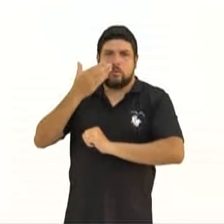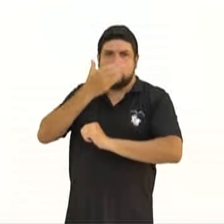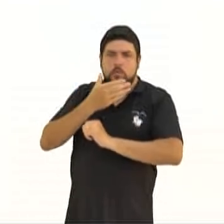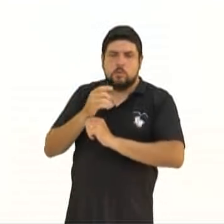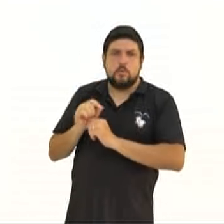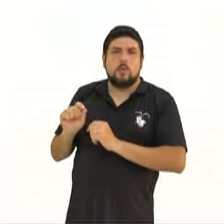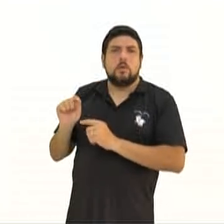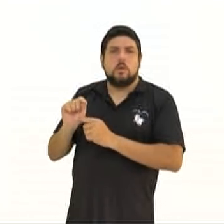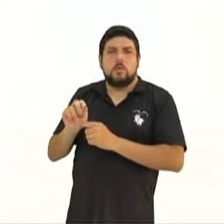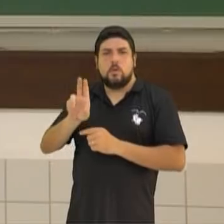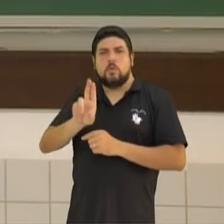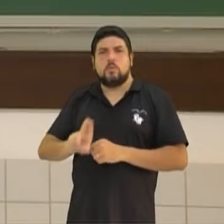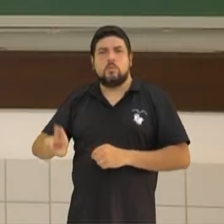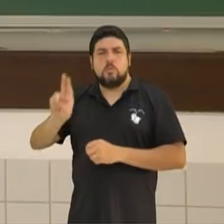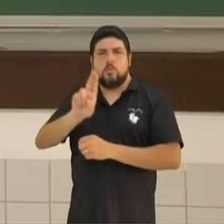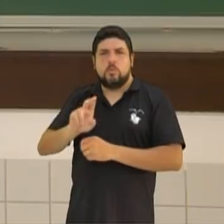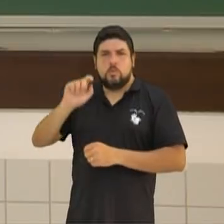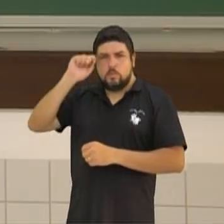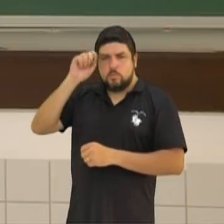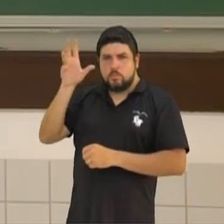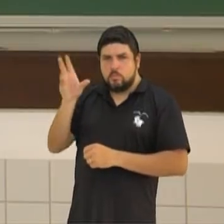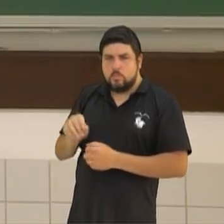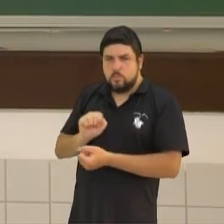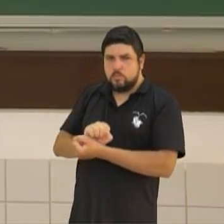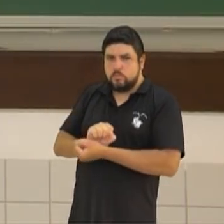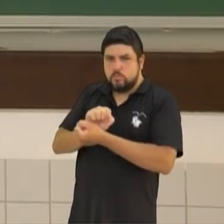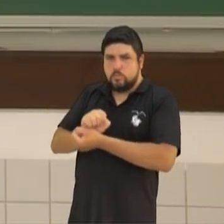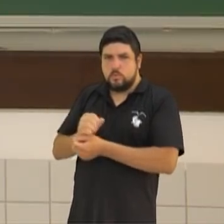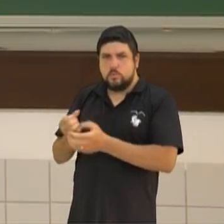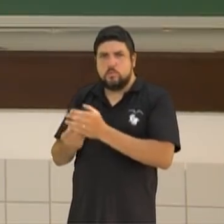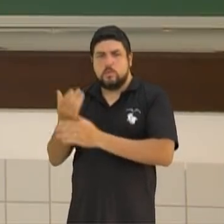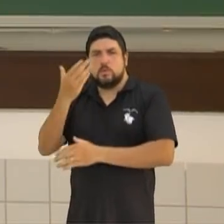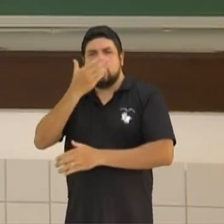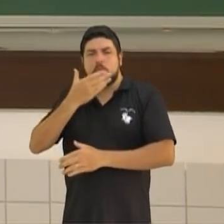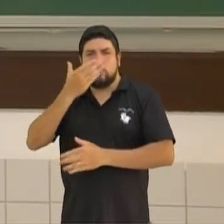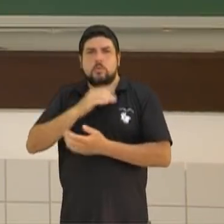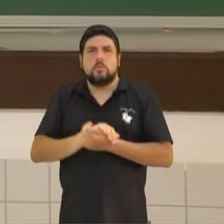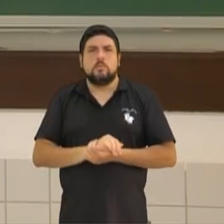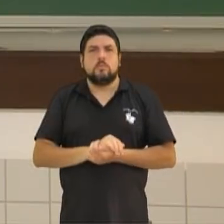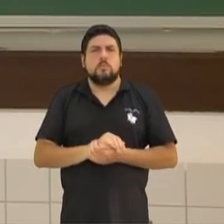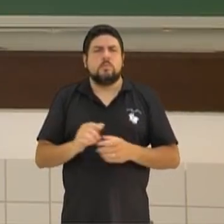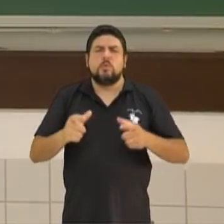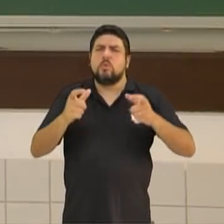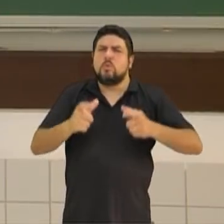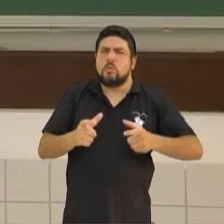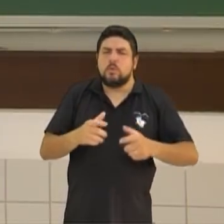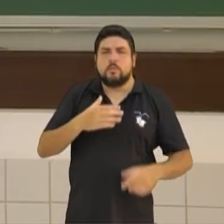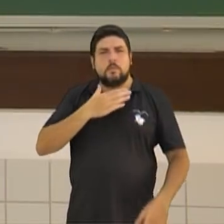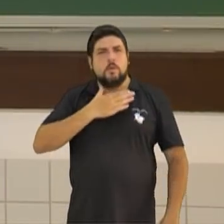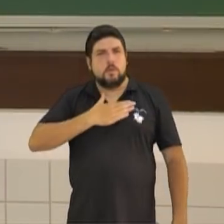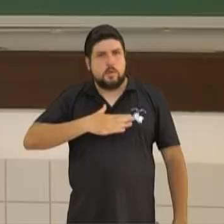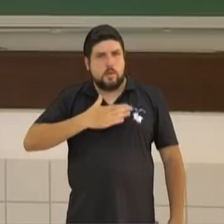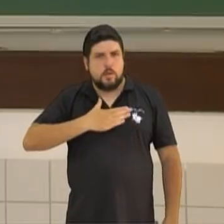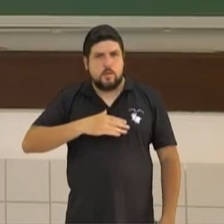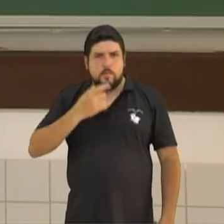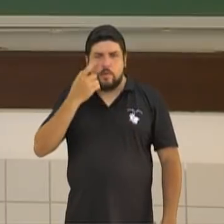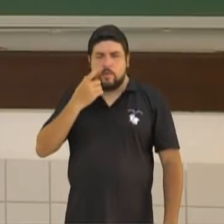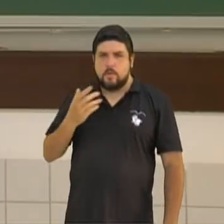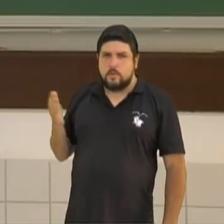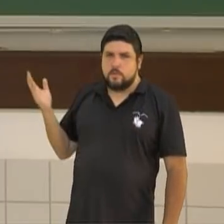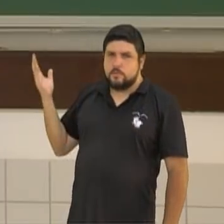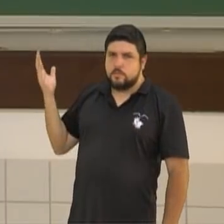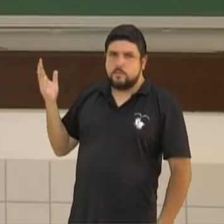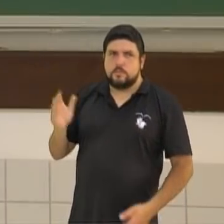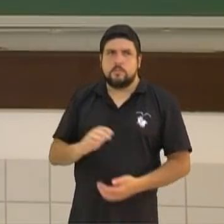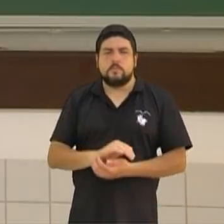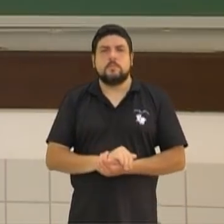obra escrava africana para produzir açúcar. Tá, professor, mas onde fica tudo isso? Calma, eu trouxe uma mapinha para vocês. Aqui nós temos Lisboa, nós temos o